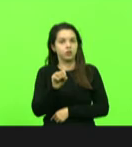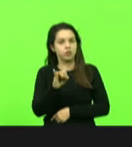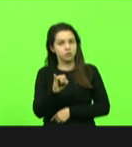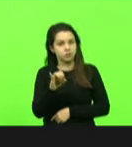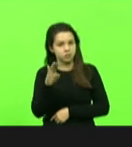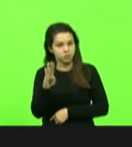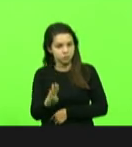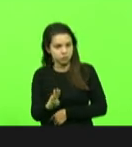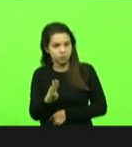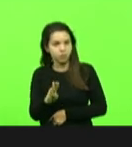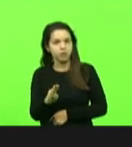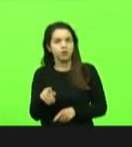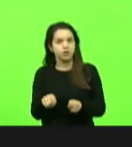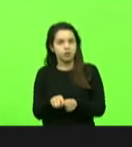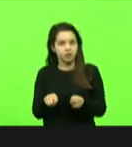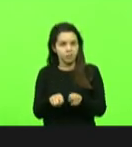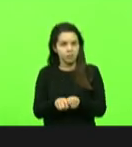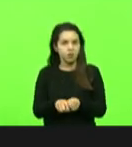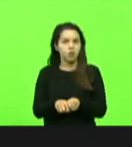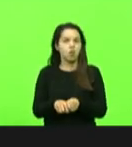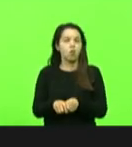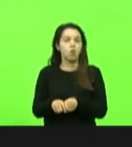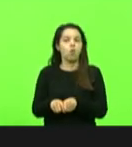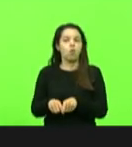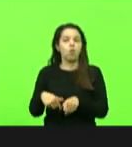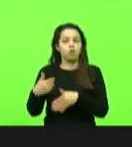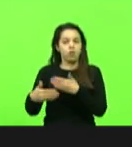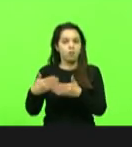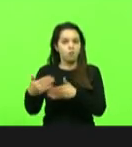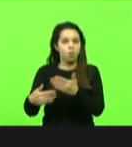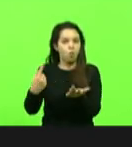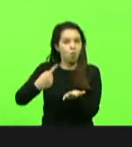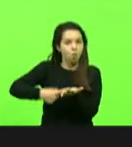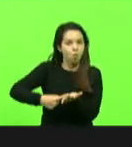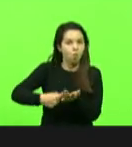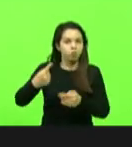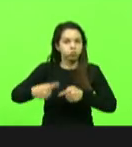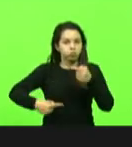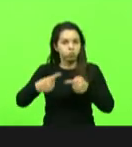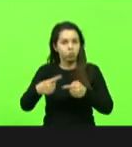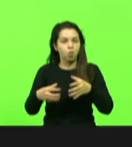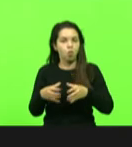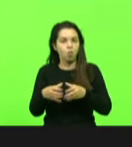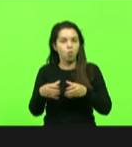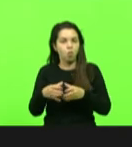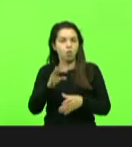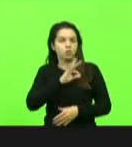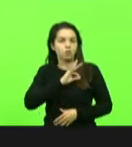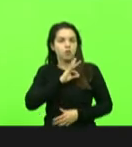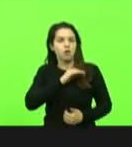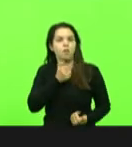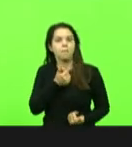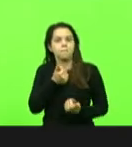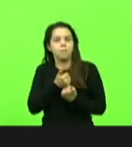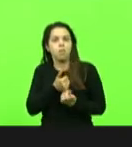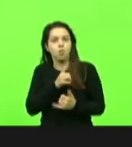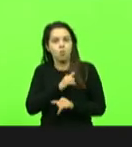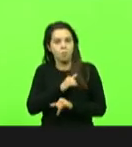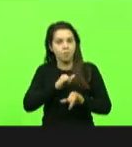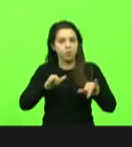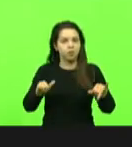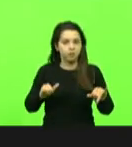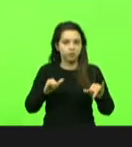e de um espaço de pactuação, garantindo espaço para a Câmara Técnica poder apoiar, se manifestar e fazer com